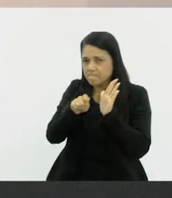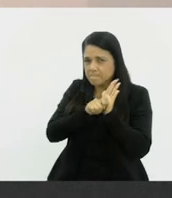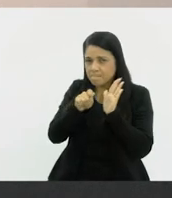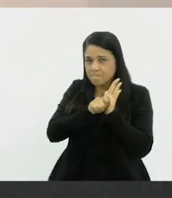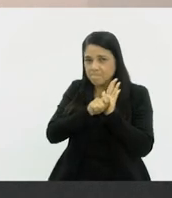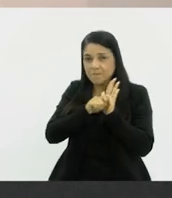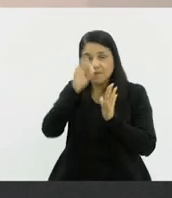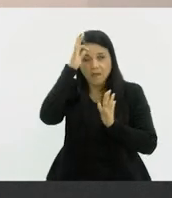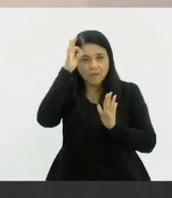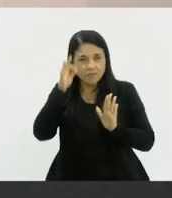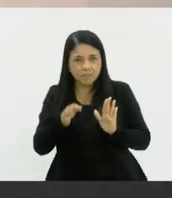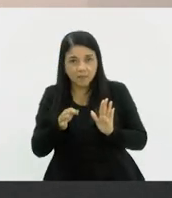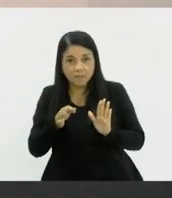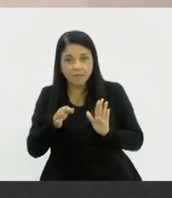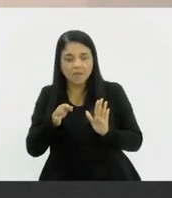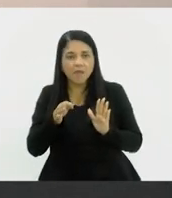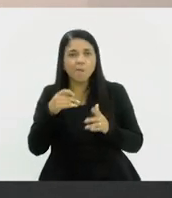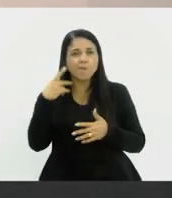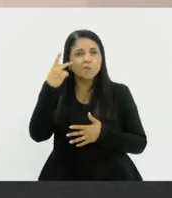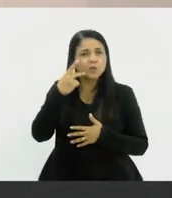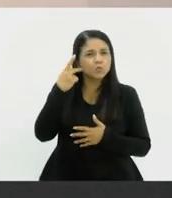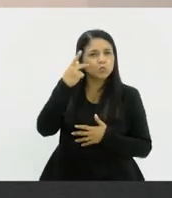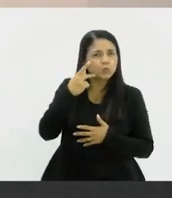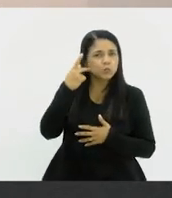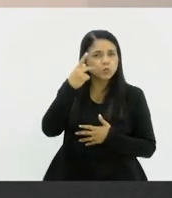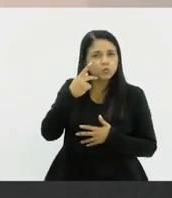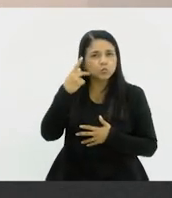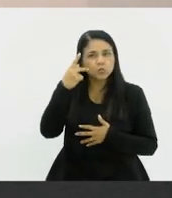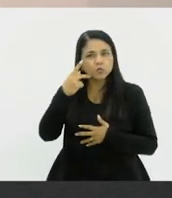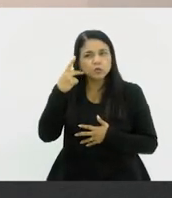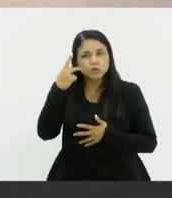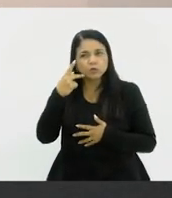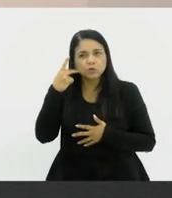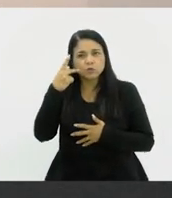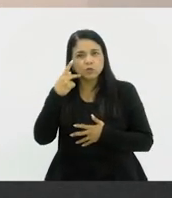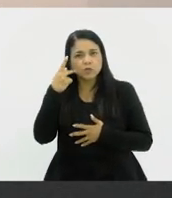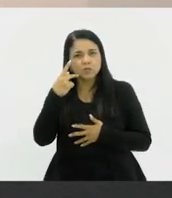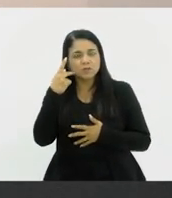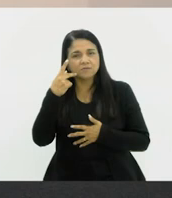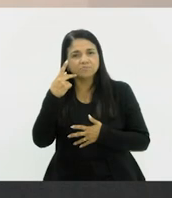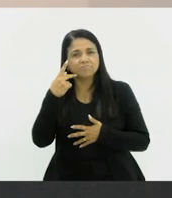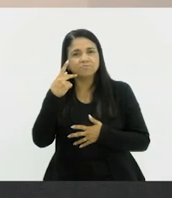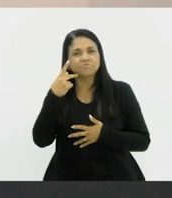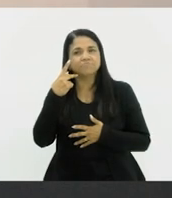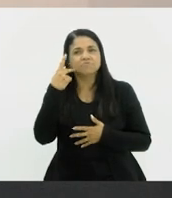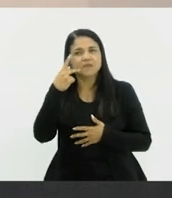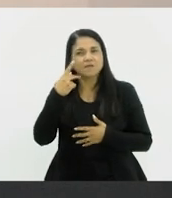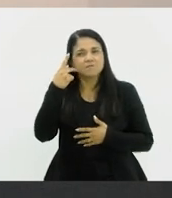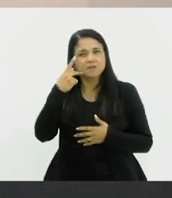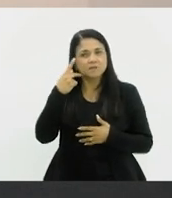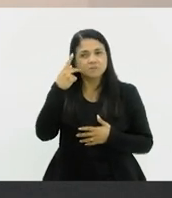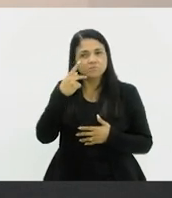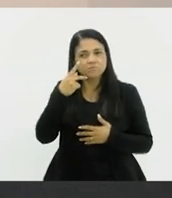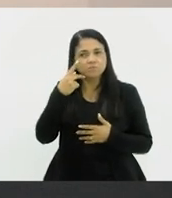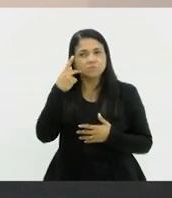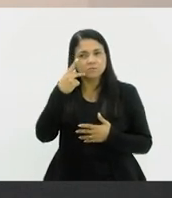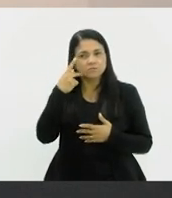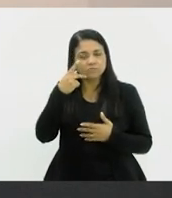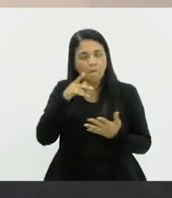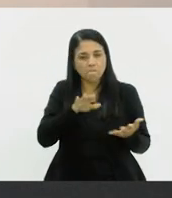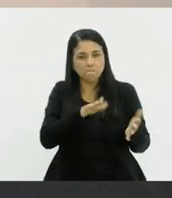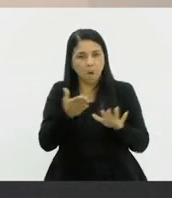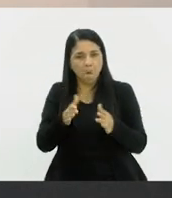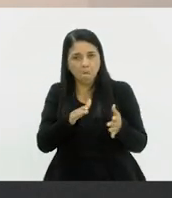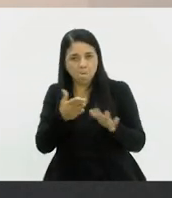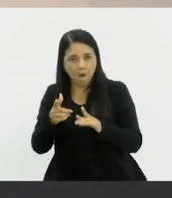né que toda essa política de eh bateção de carne que acontece do